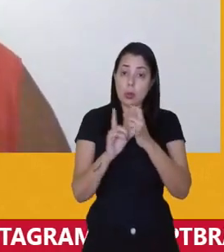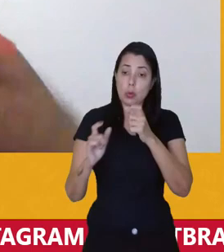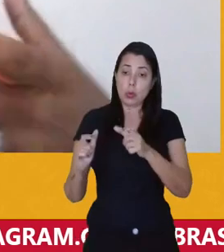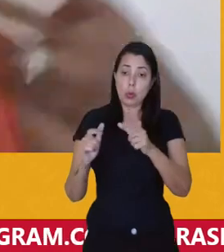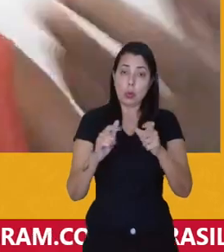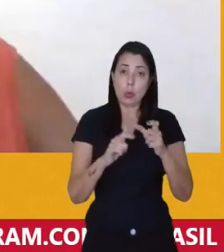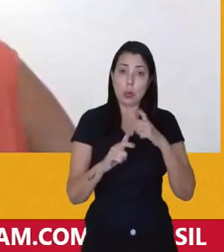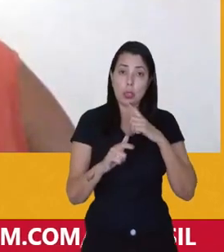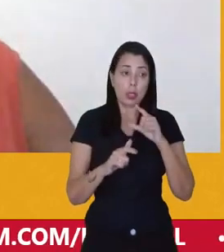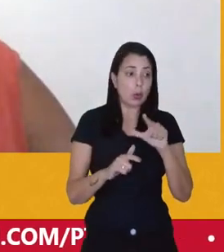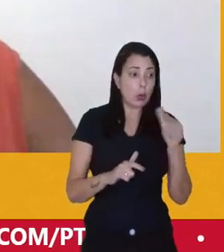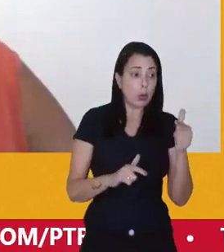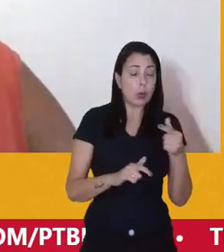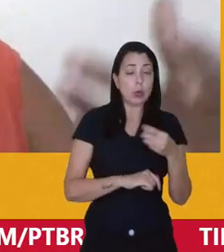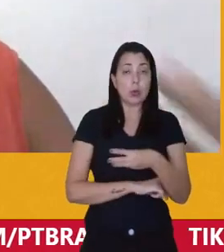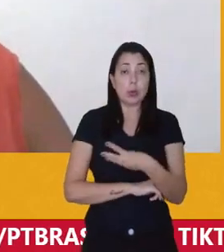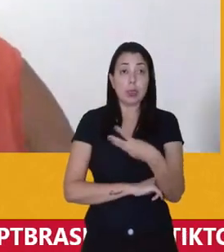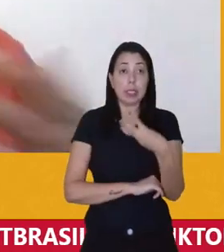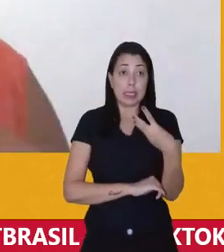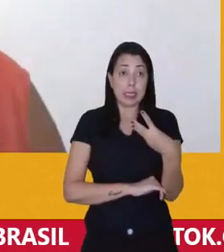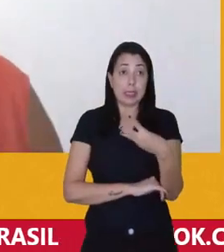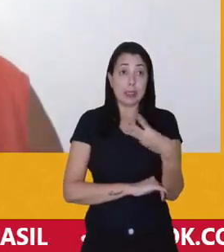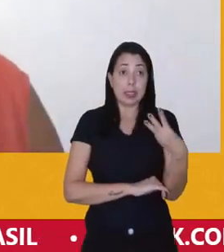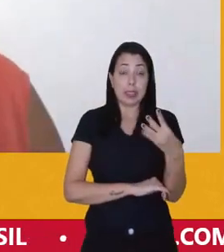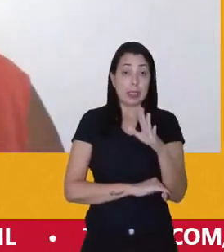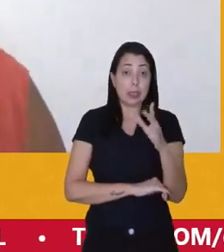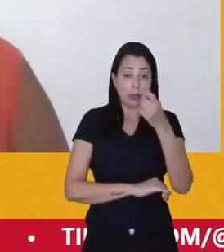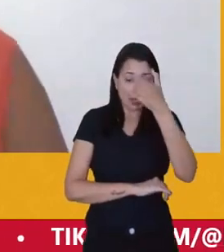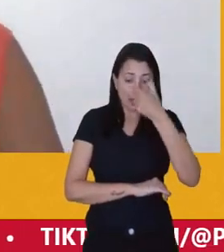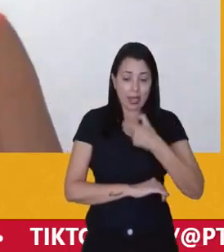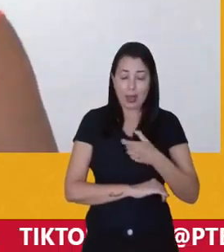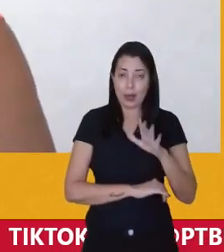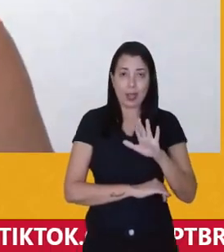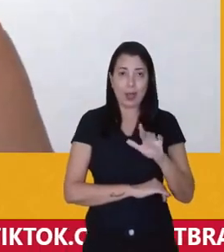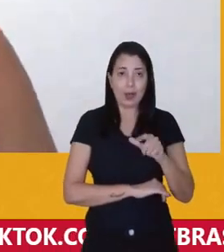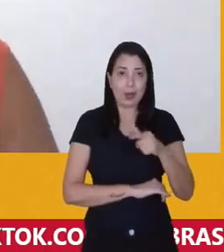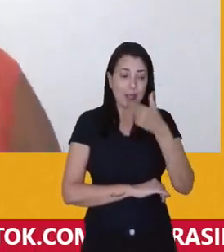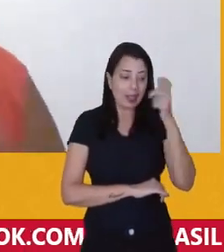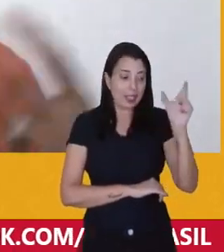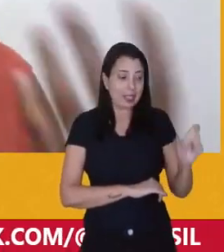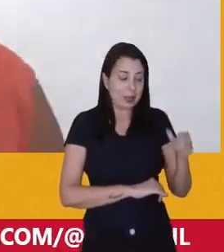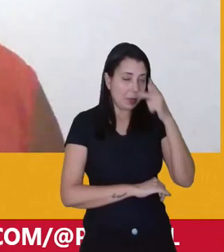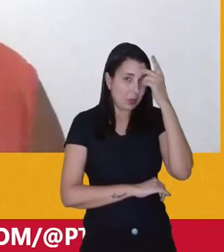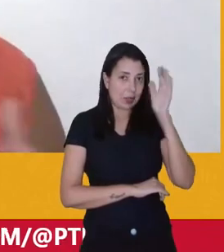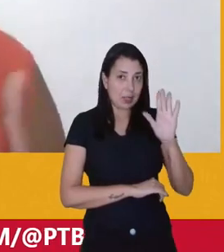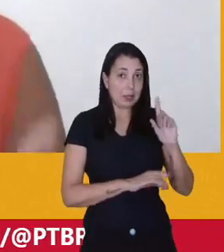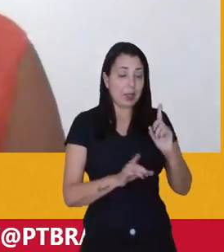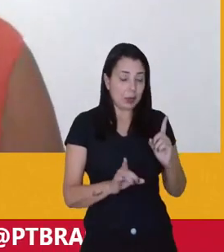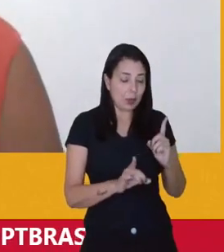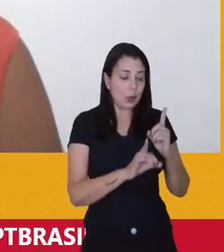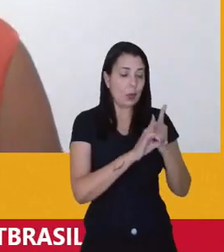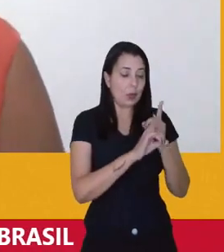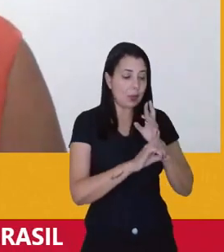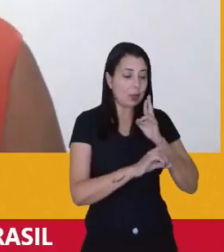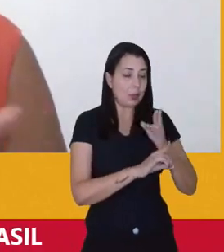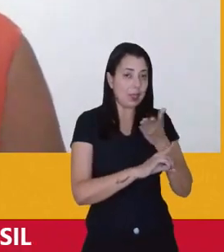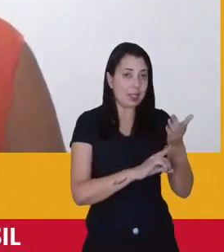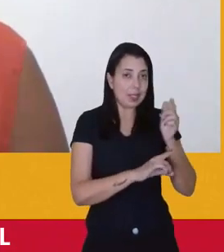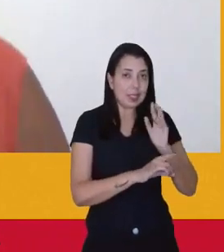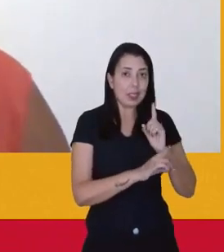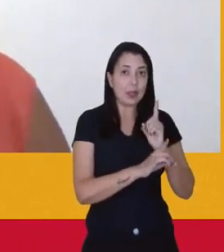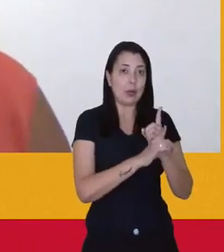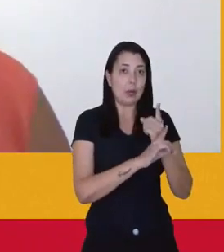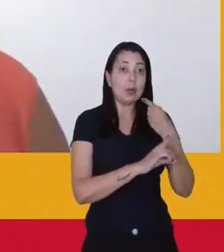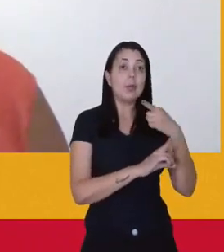há um terceiro que não sou eu, e o terceiro que não é o outro, mas é um encontro, e o resultado desse encontro